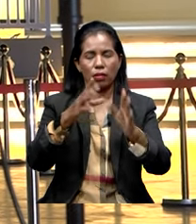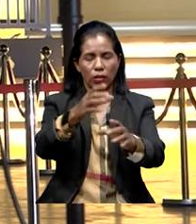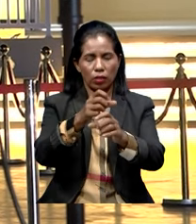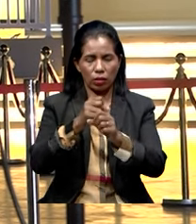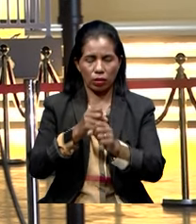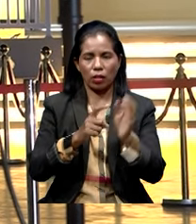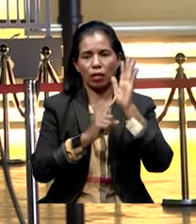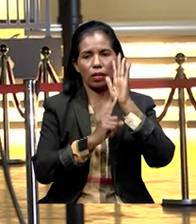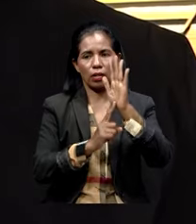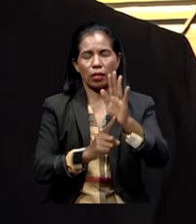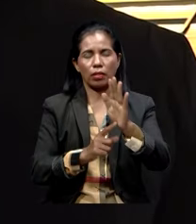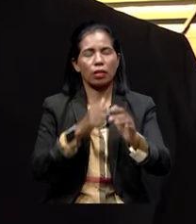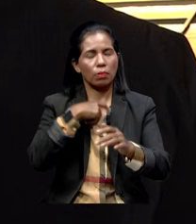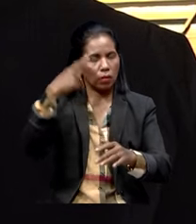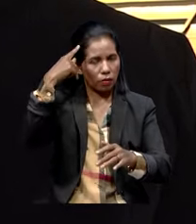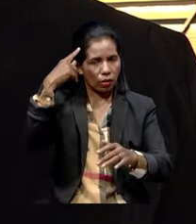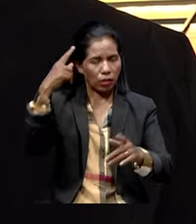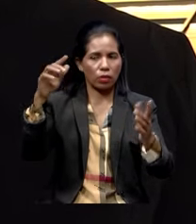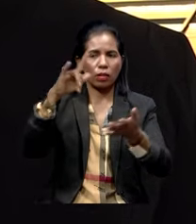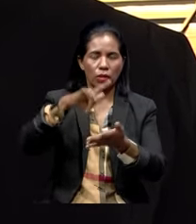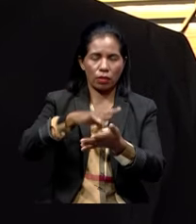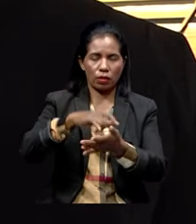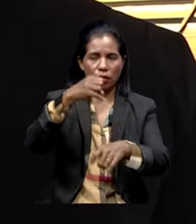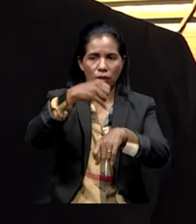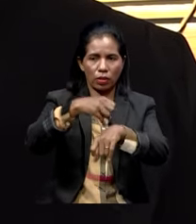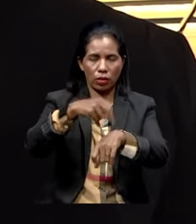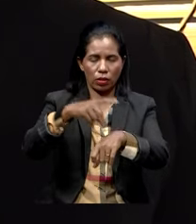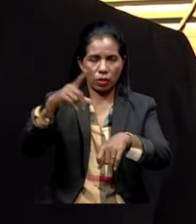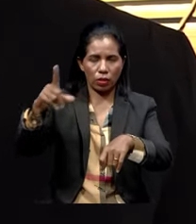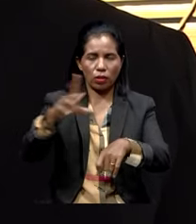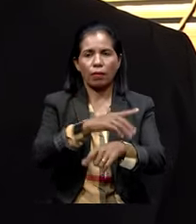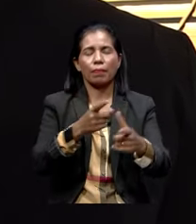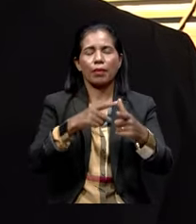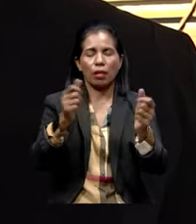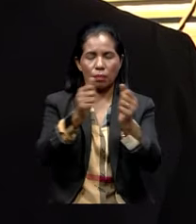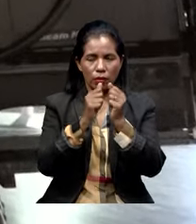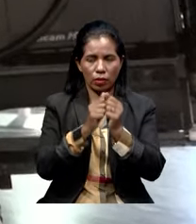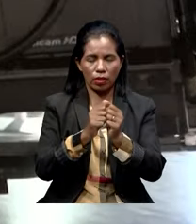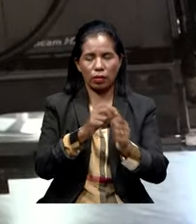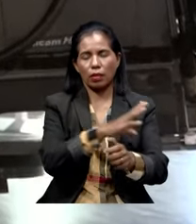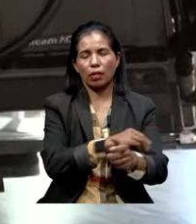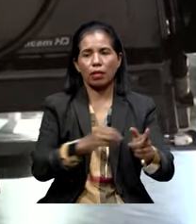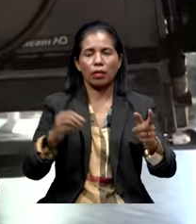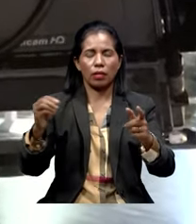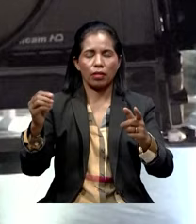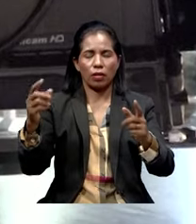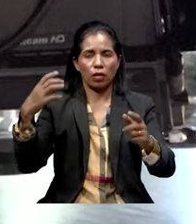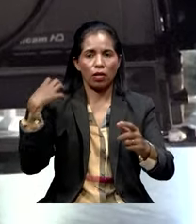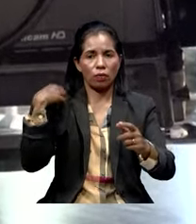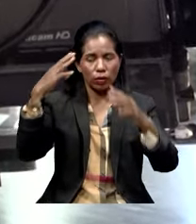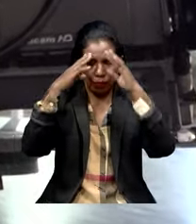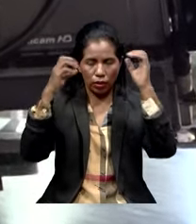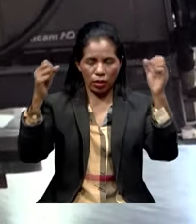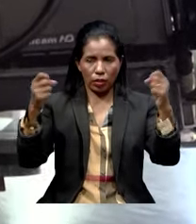transmissão direta ba Papa Francisco tu em aeroporto internacional em Kuala Lobato, acompanha no Centura Motel, Palácio